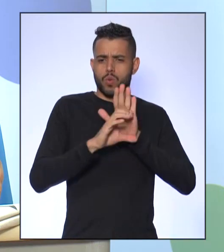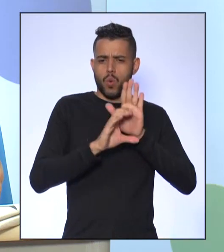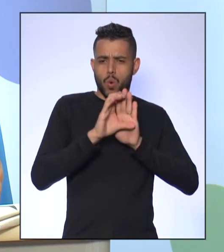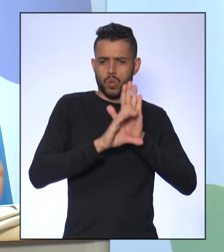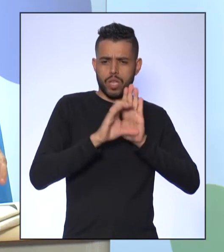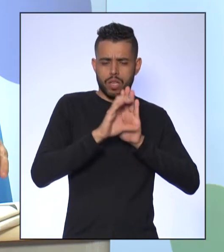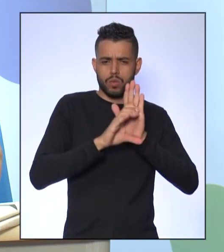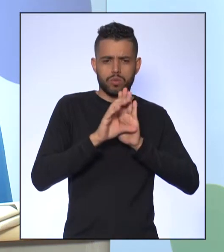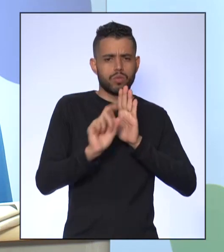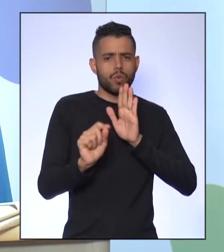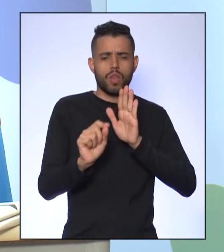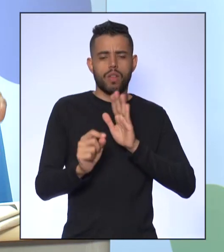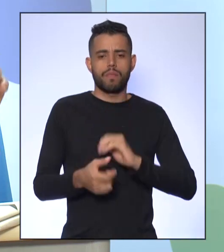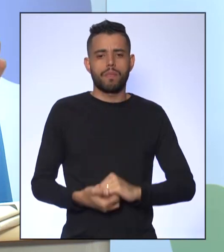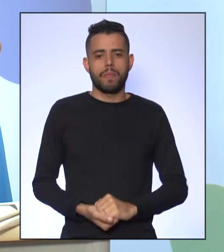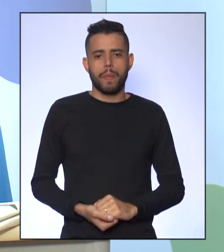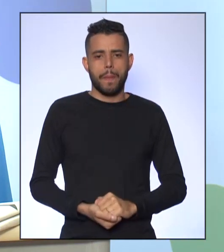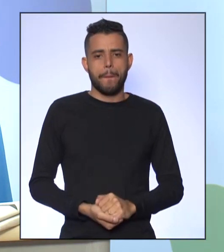é